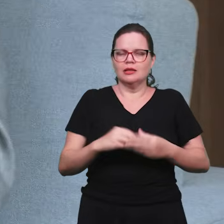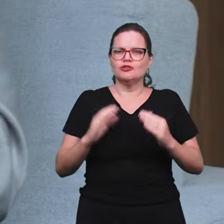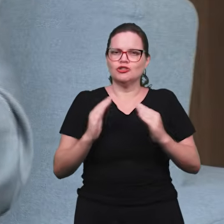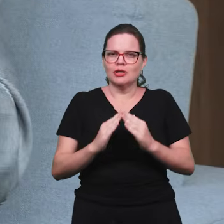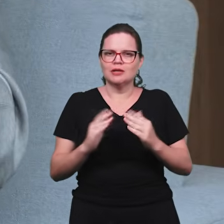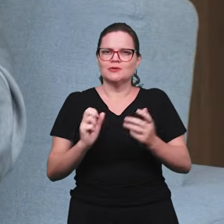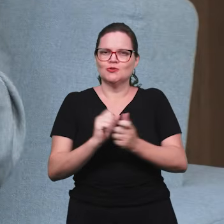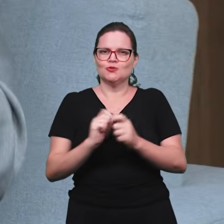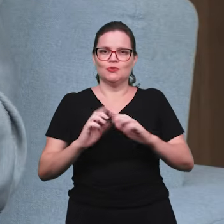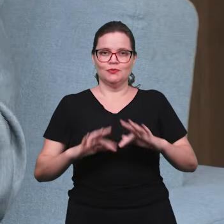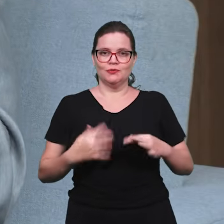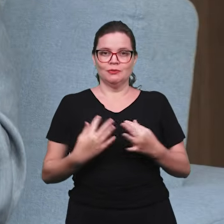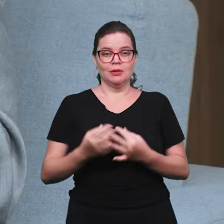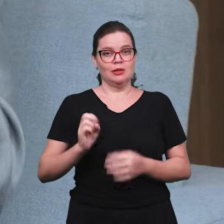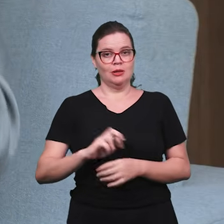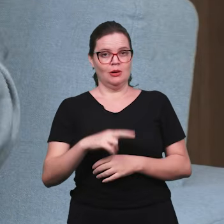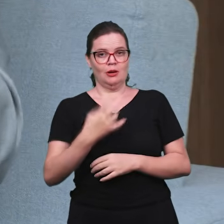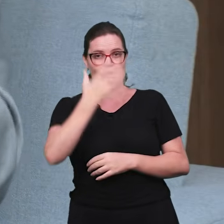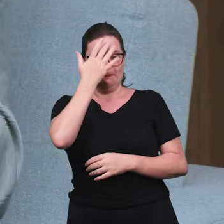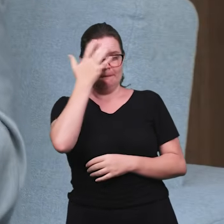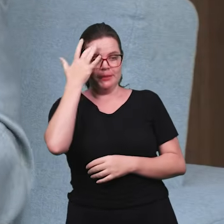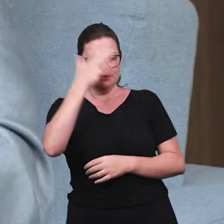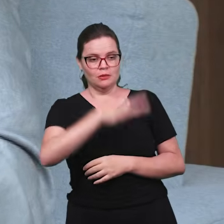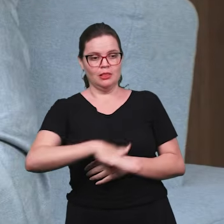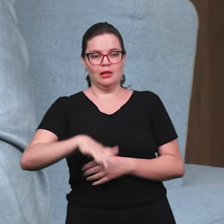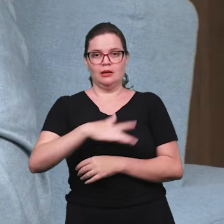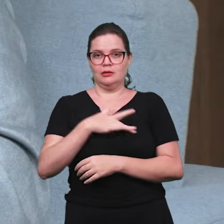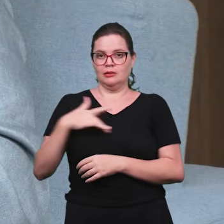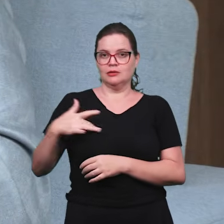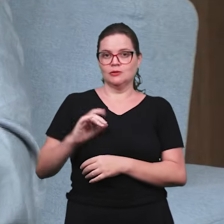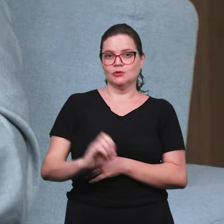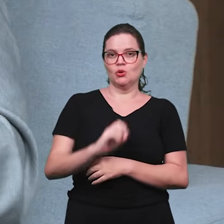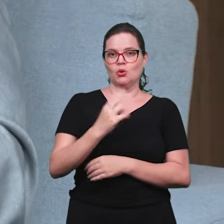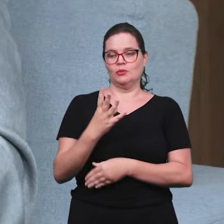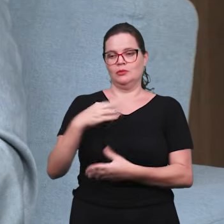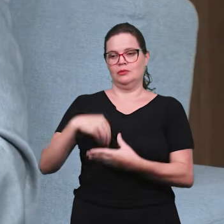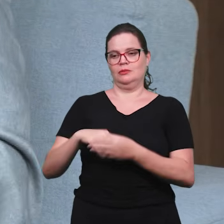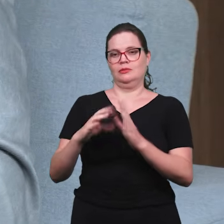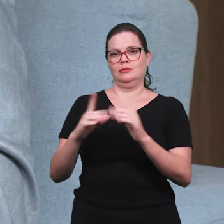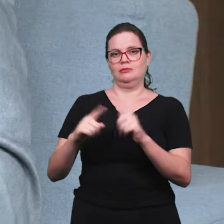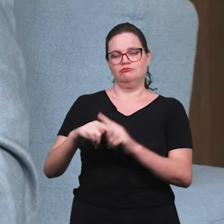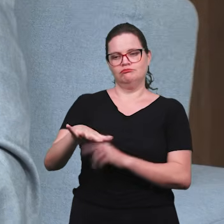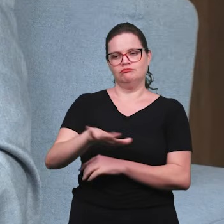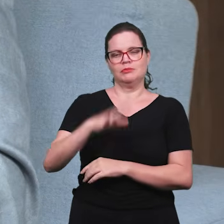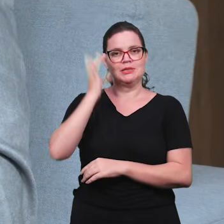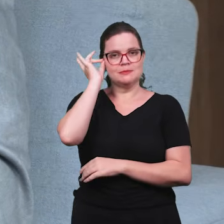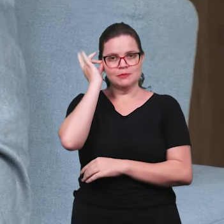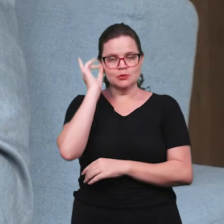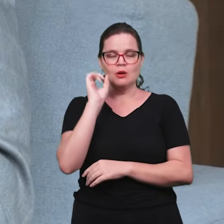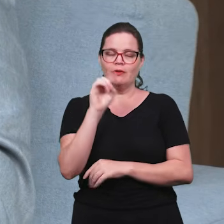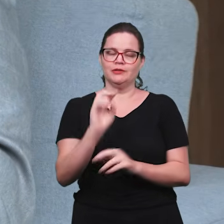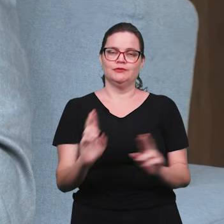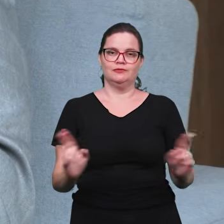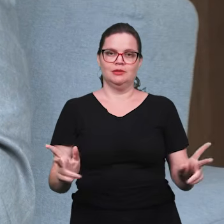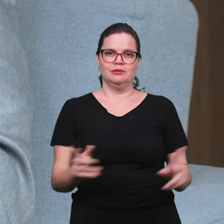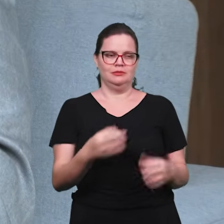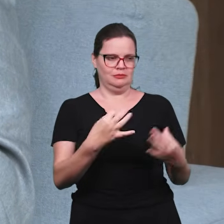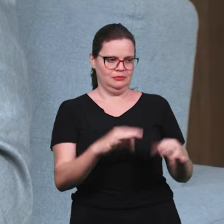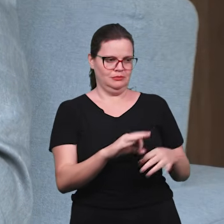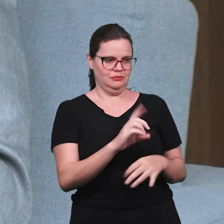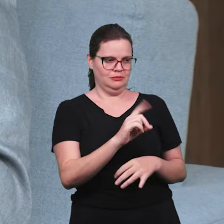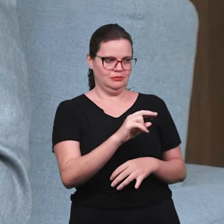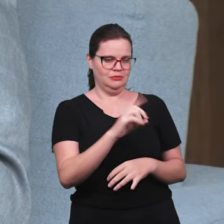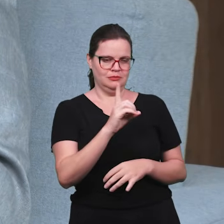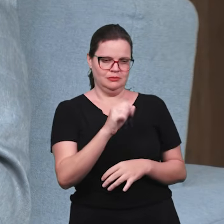com a família, ou com pessoas da área da saúde, ou na própria igreja, no ambiente espiritual, seria diferente. Não é isso mesmo,